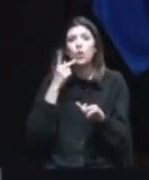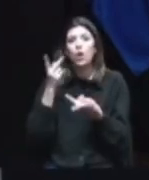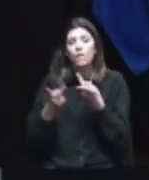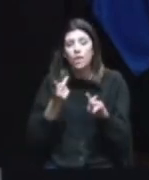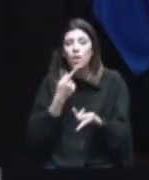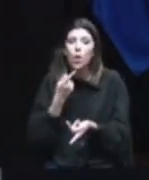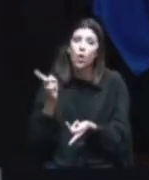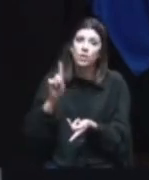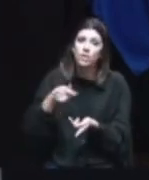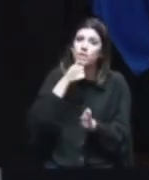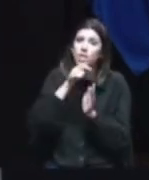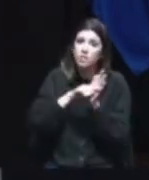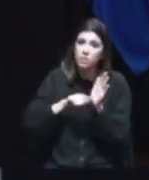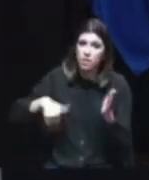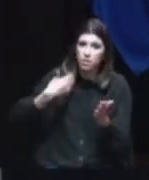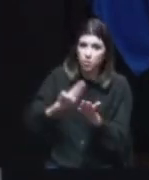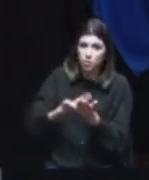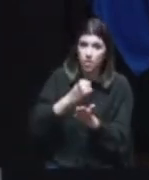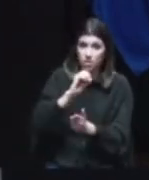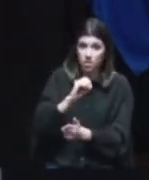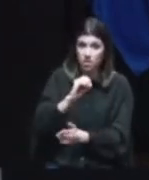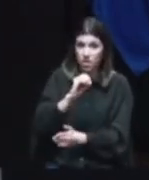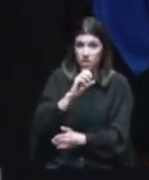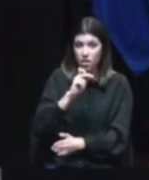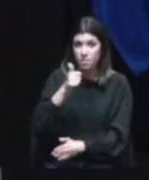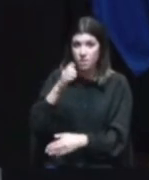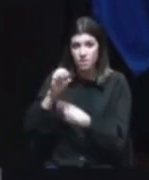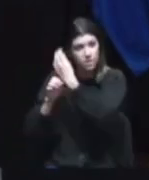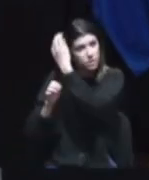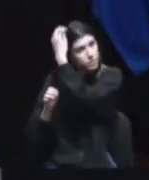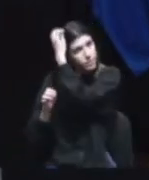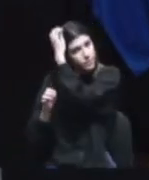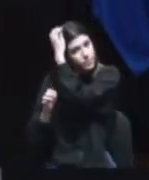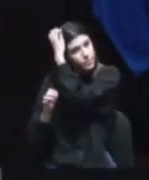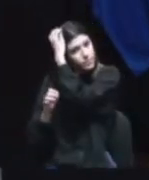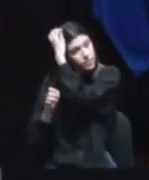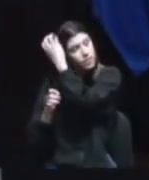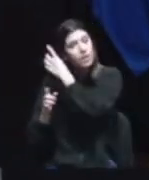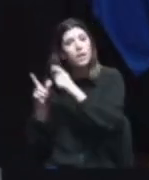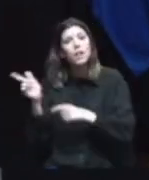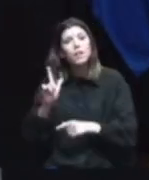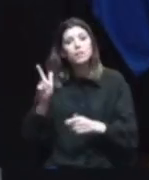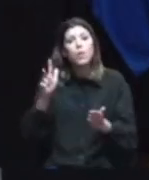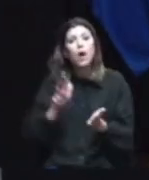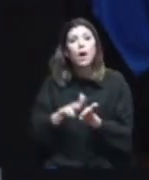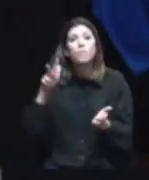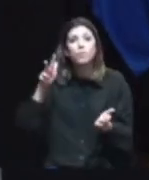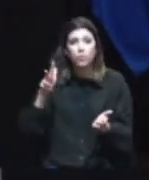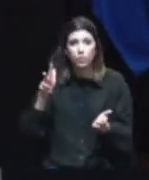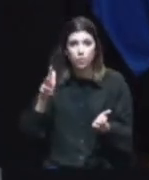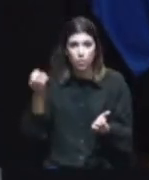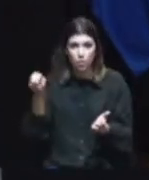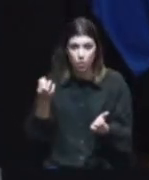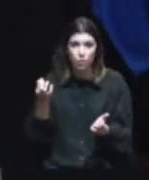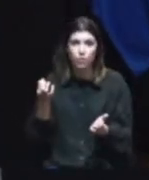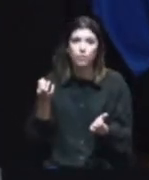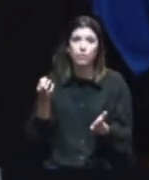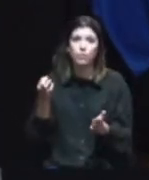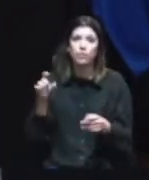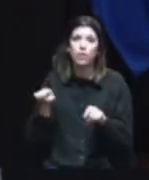medidas propostas no plano da Zero ABC. Lisboa acabou de aprovar os compromissos na missão 100 cidades com impacto neutro no